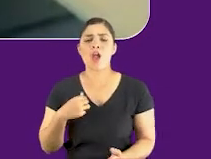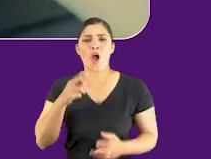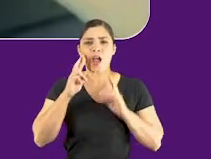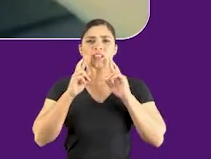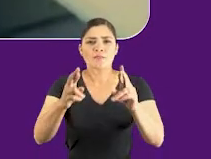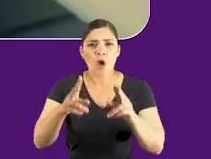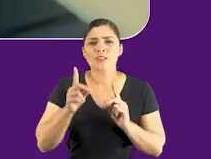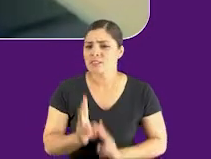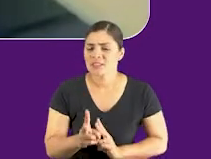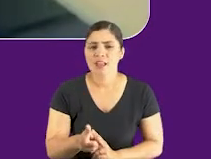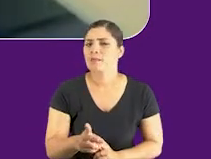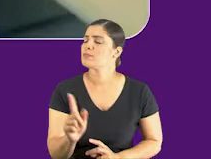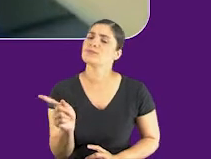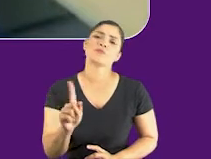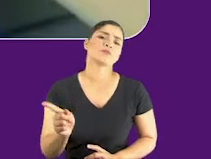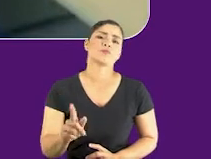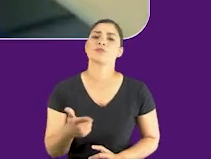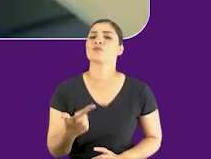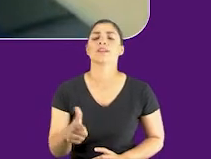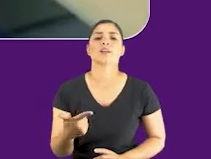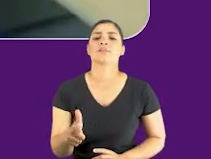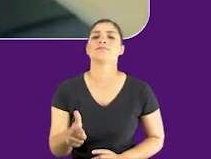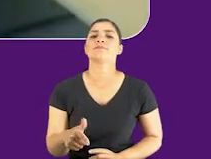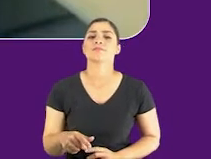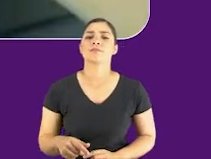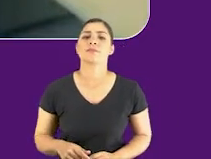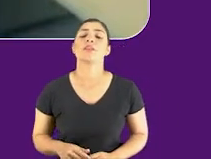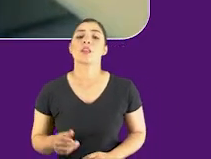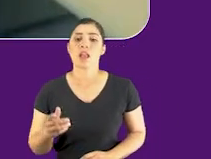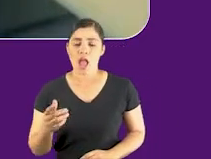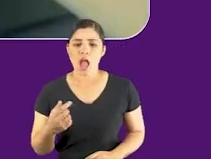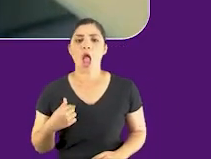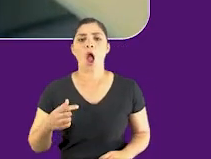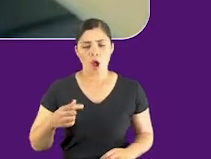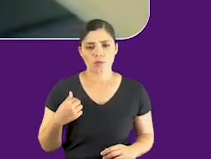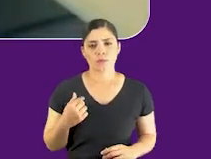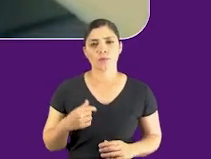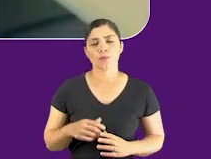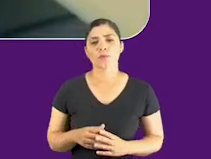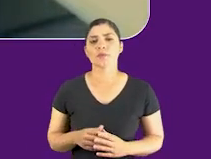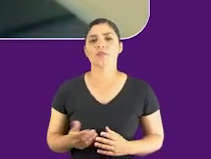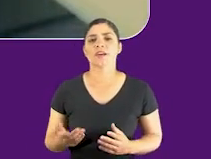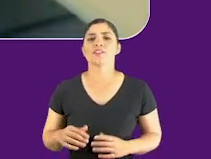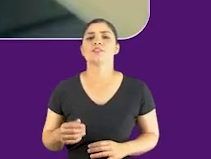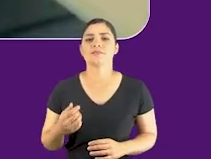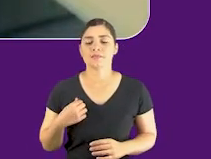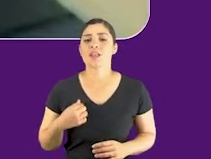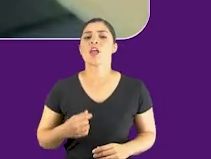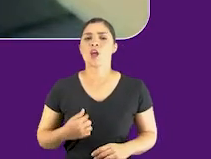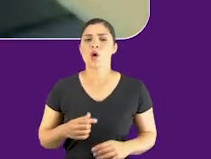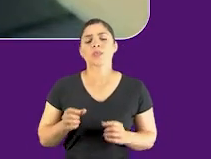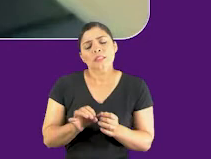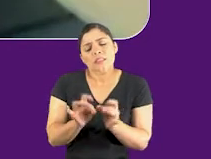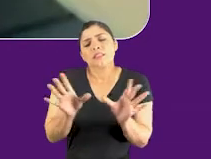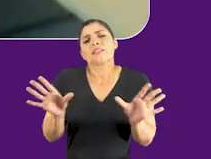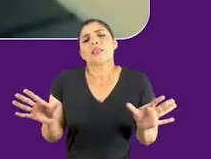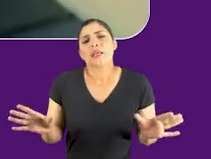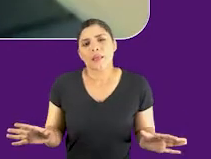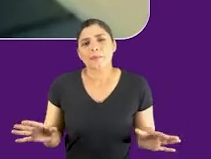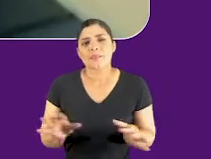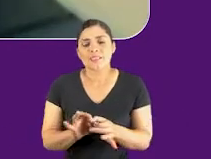temos todas as respostas muito pelo contrário isso um exercício de humildade que nós viemos a